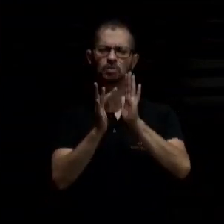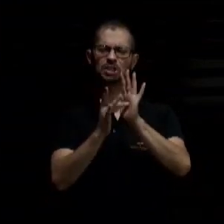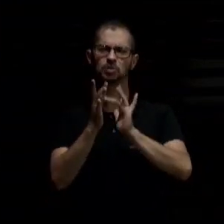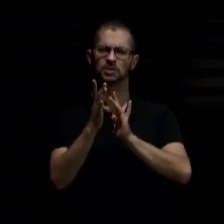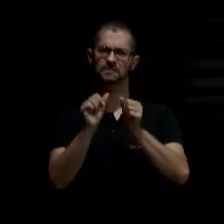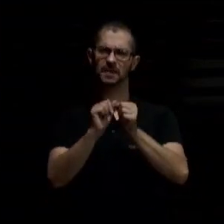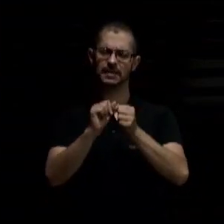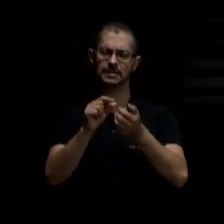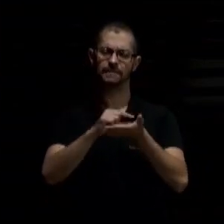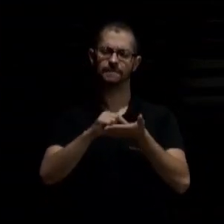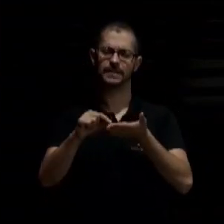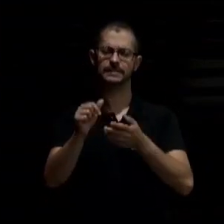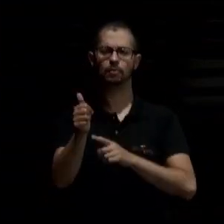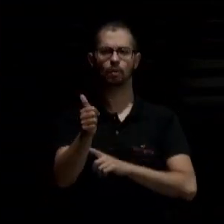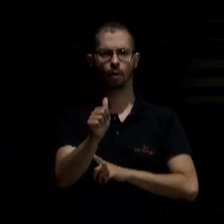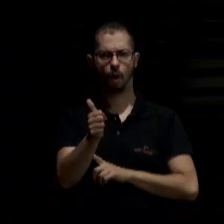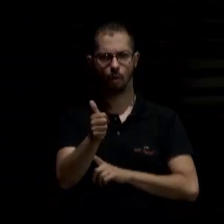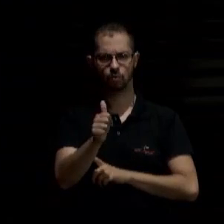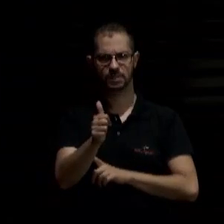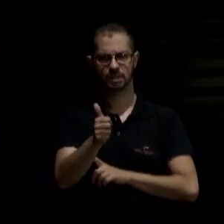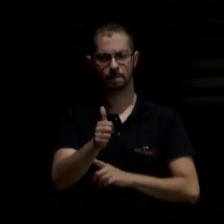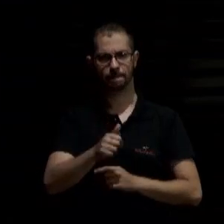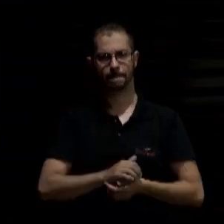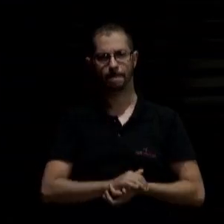versículo 11.